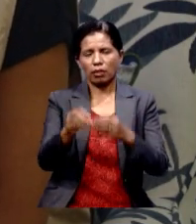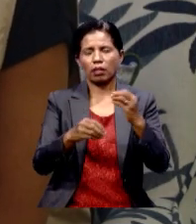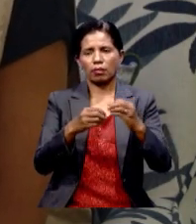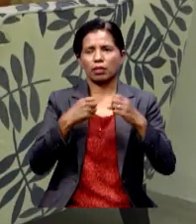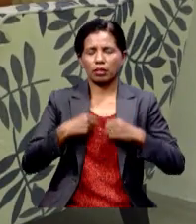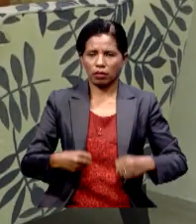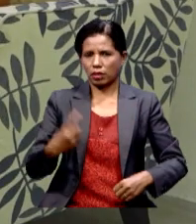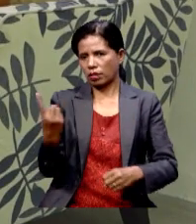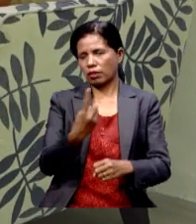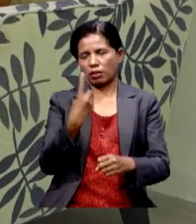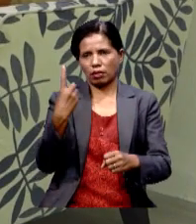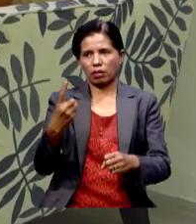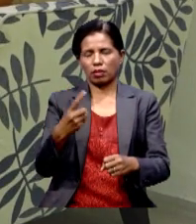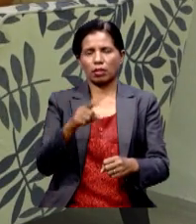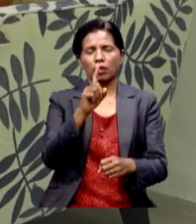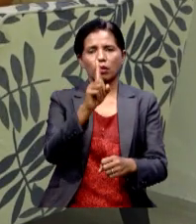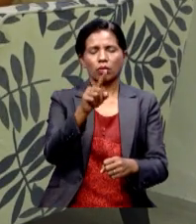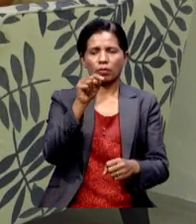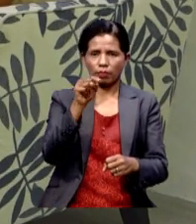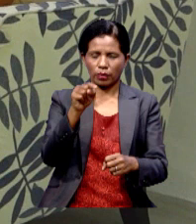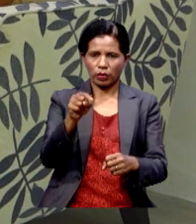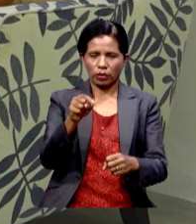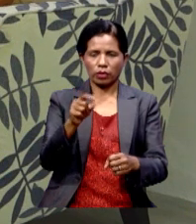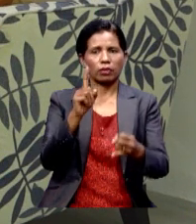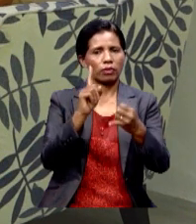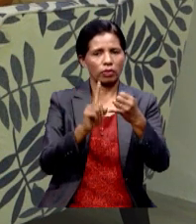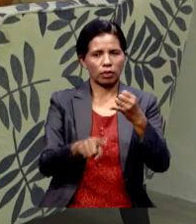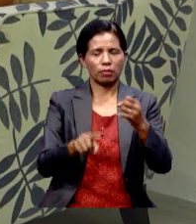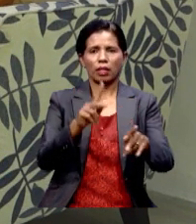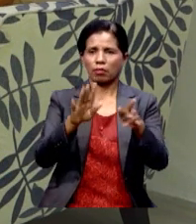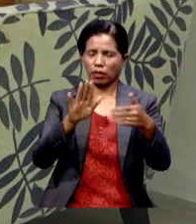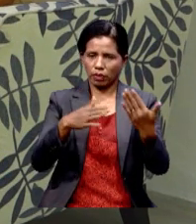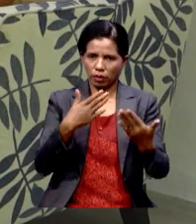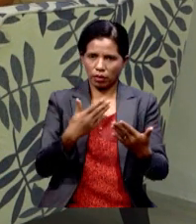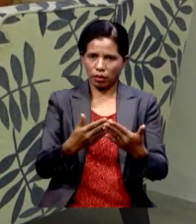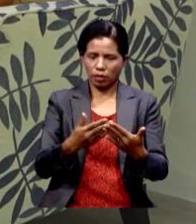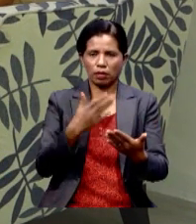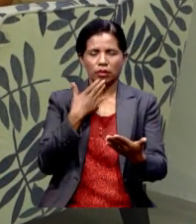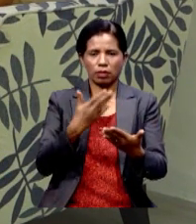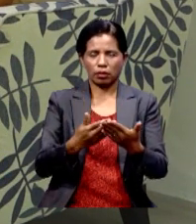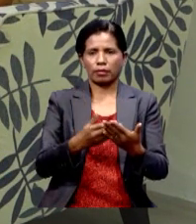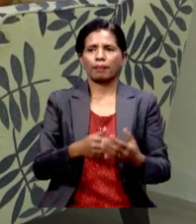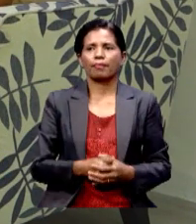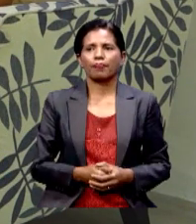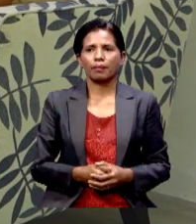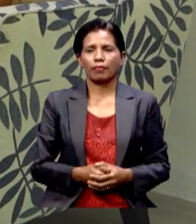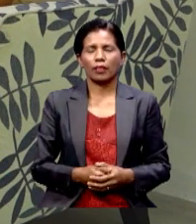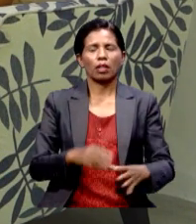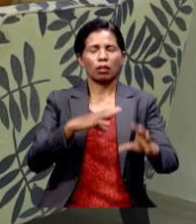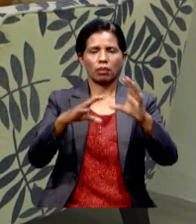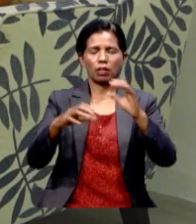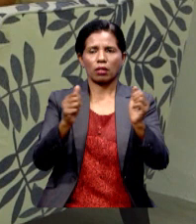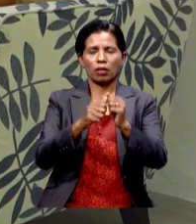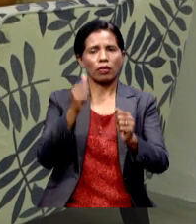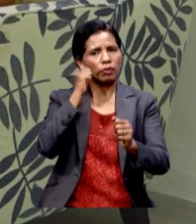sempre tendo como ponto final a dignidade das pessoas e a qualidade de vida das pessoas. Gostei muito de contactar com as mulheres,